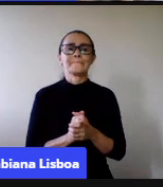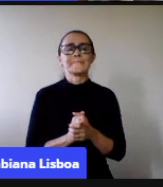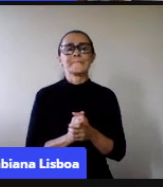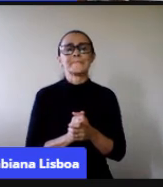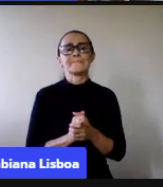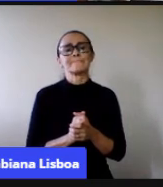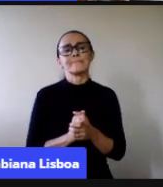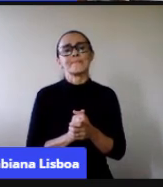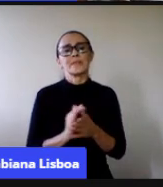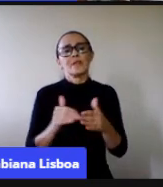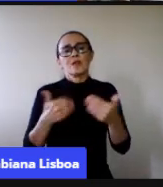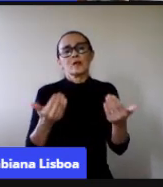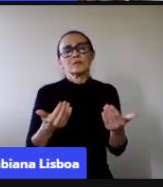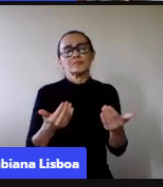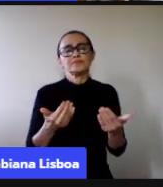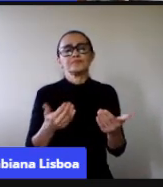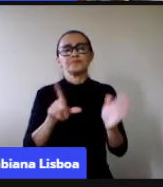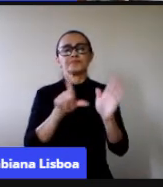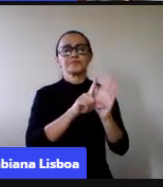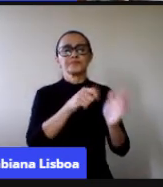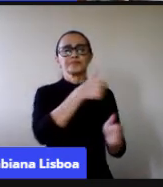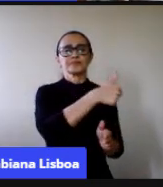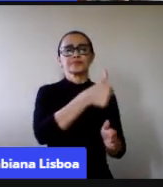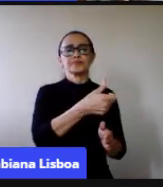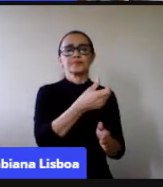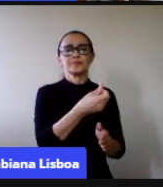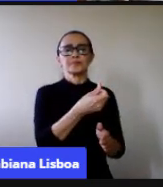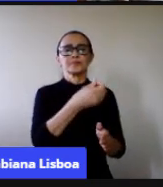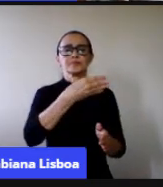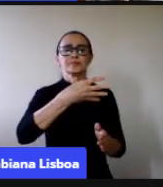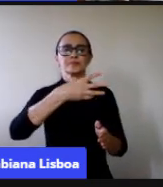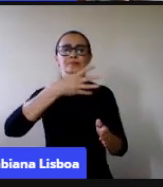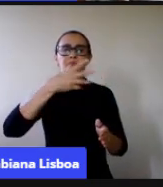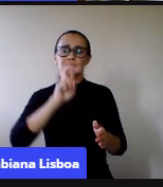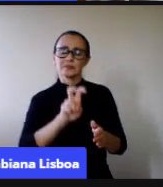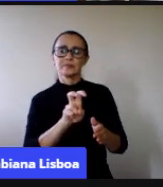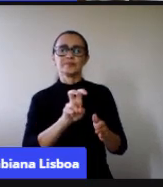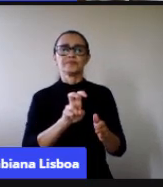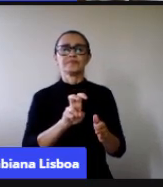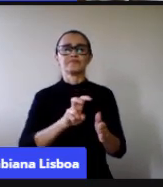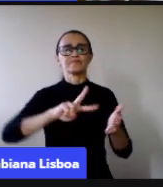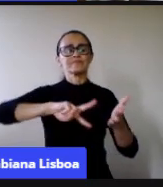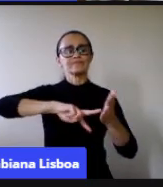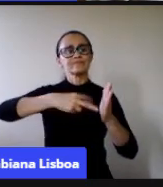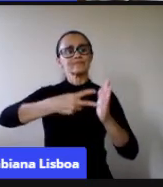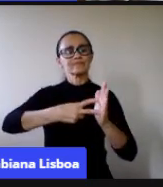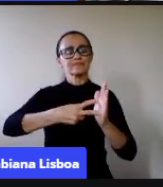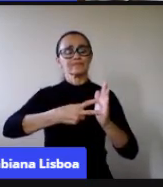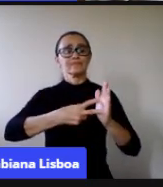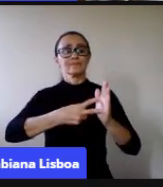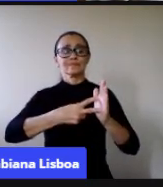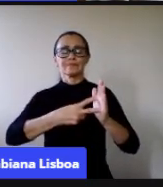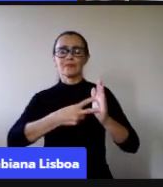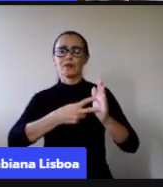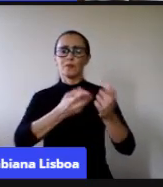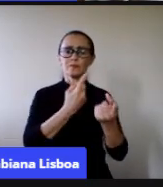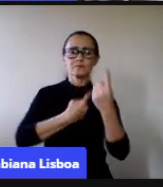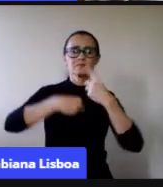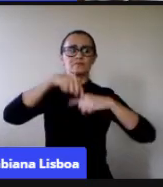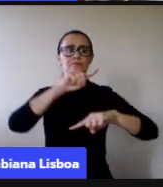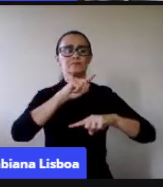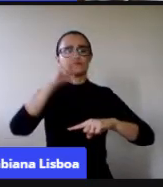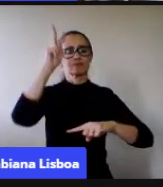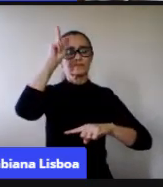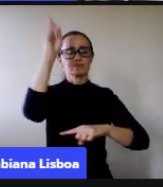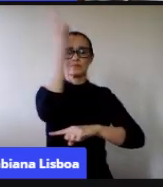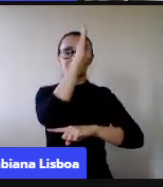Então, se por um lado a Lei 11.645, ela significa um grande avanço na história brasileira, por